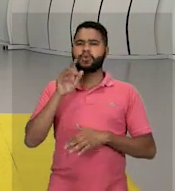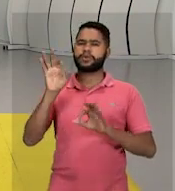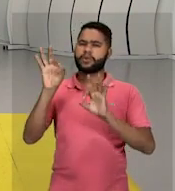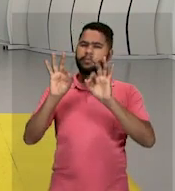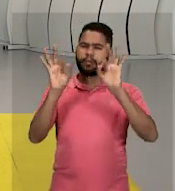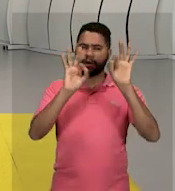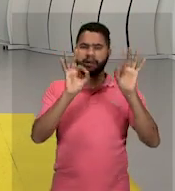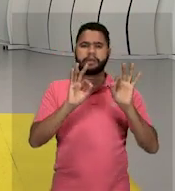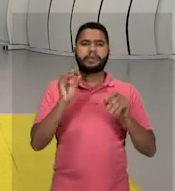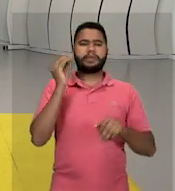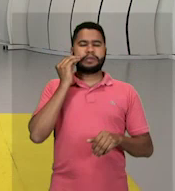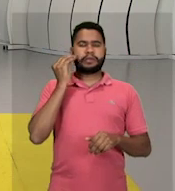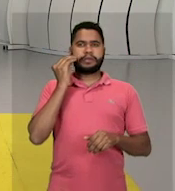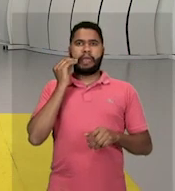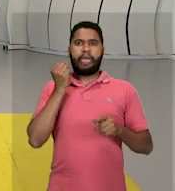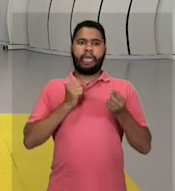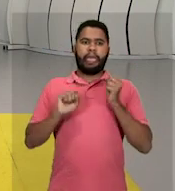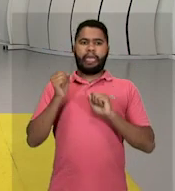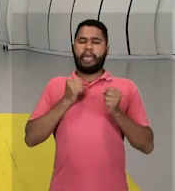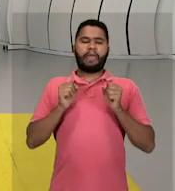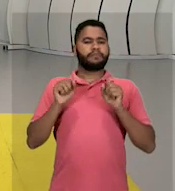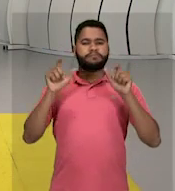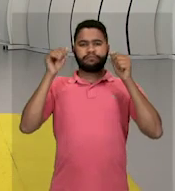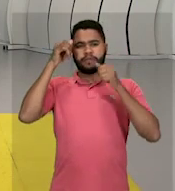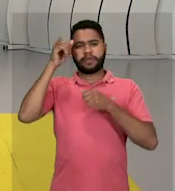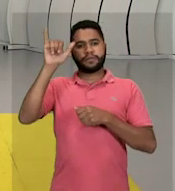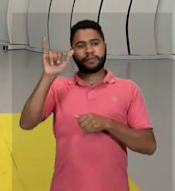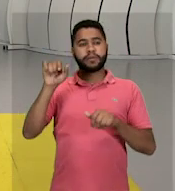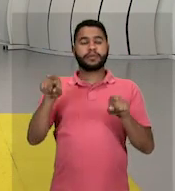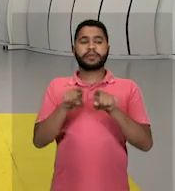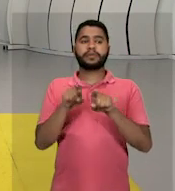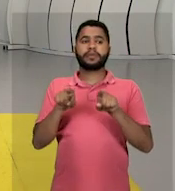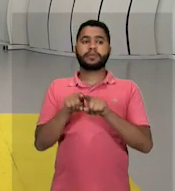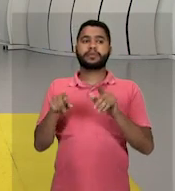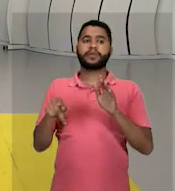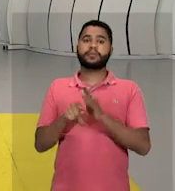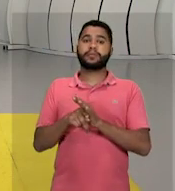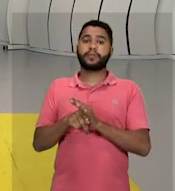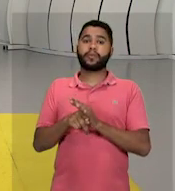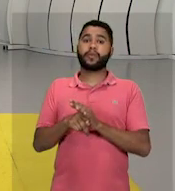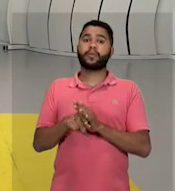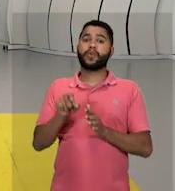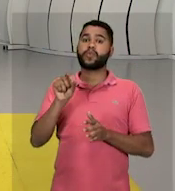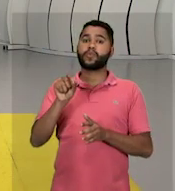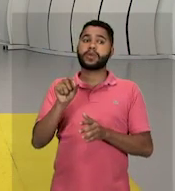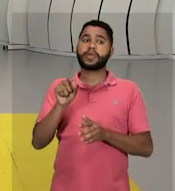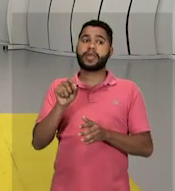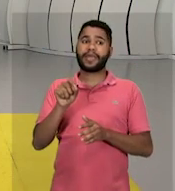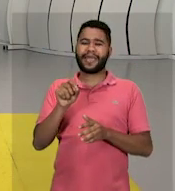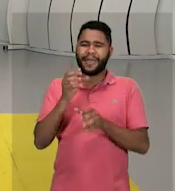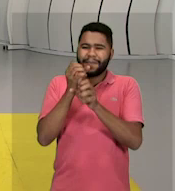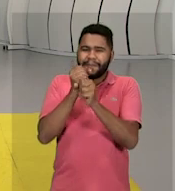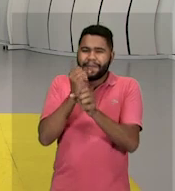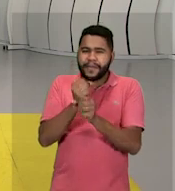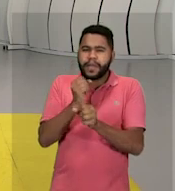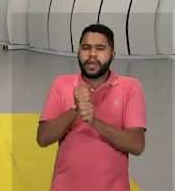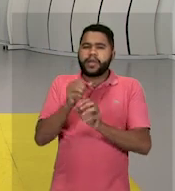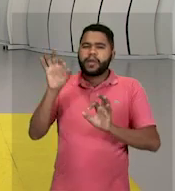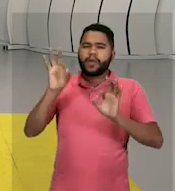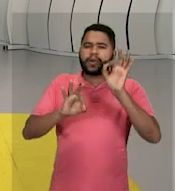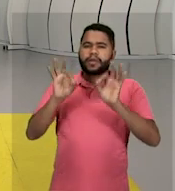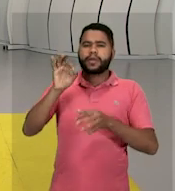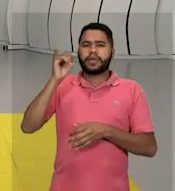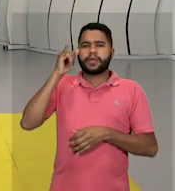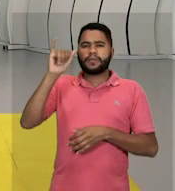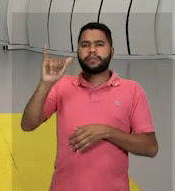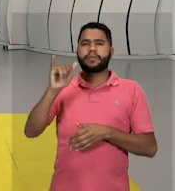organizar, tente controlar a ansiedade. Segunda dica, questão de exatas, tenta fazer de forma organizada para você não se